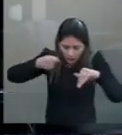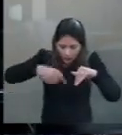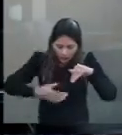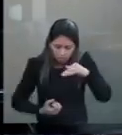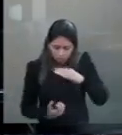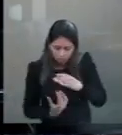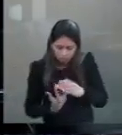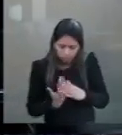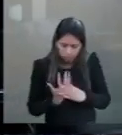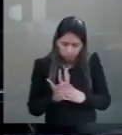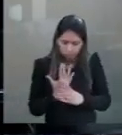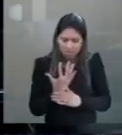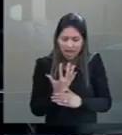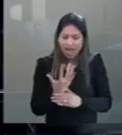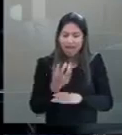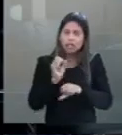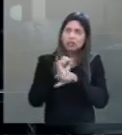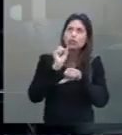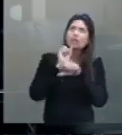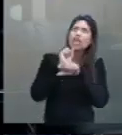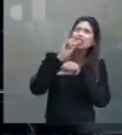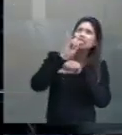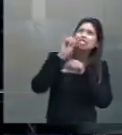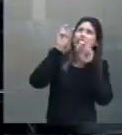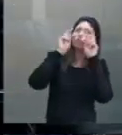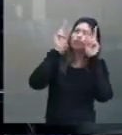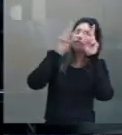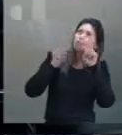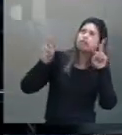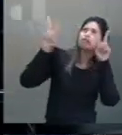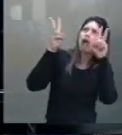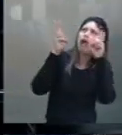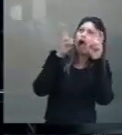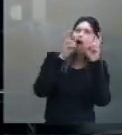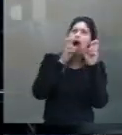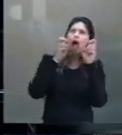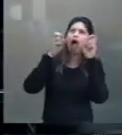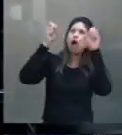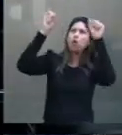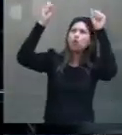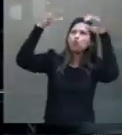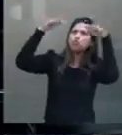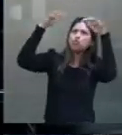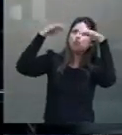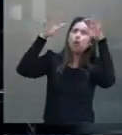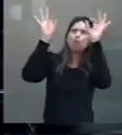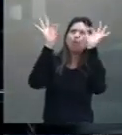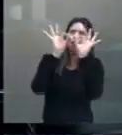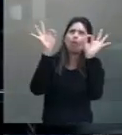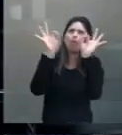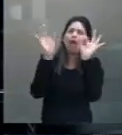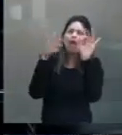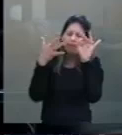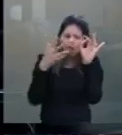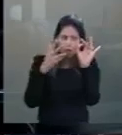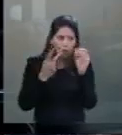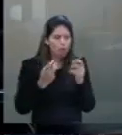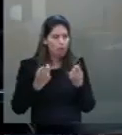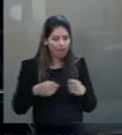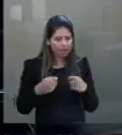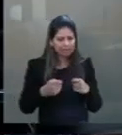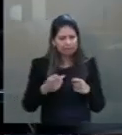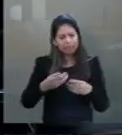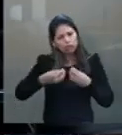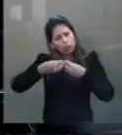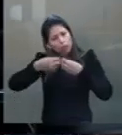a plantação. E quando não vem a chuva, como a seca recentemente na região sul, o prejuízo é enorme. Muitas vezes